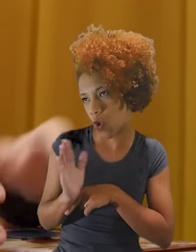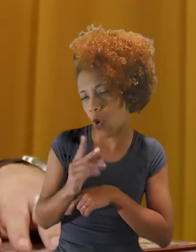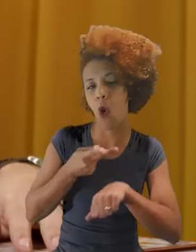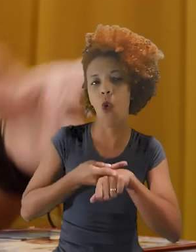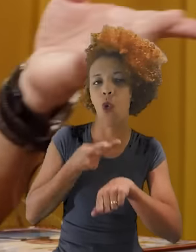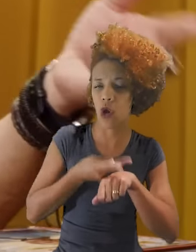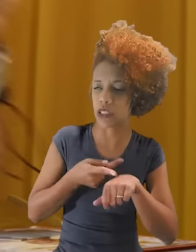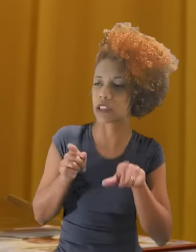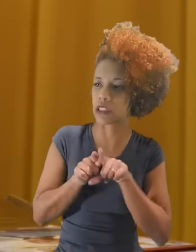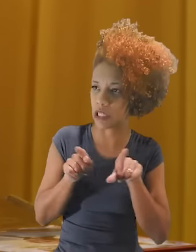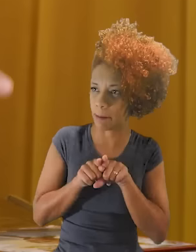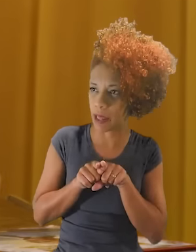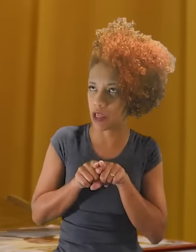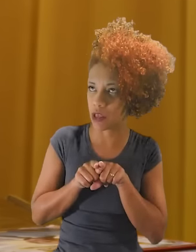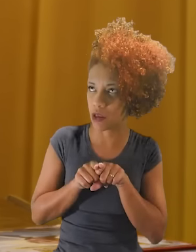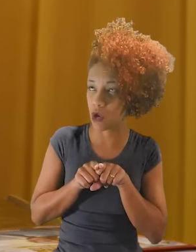também